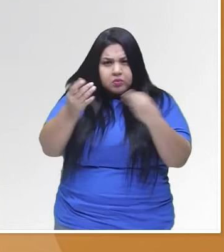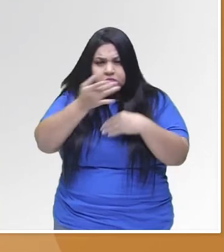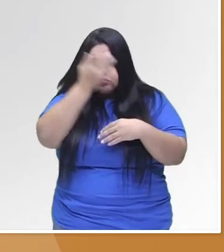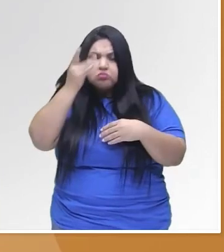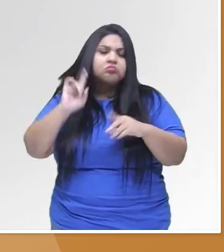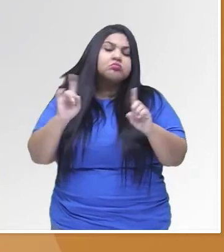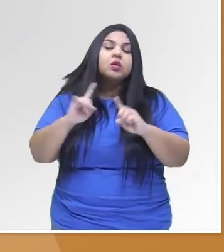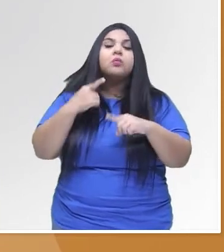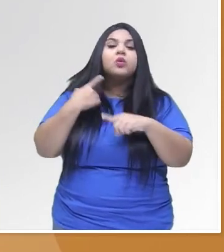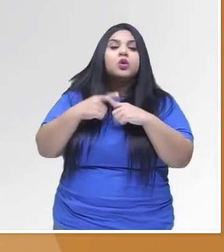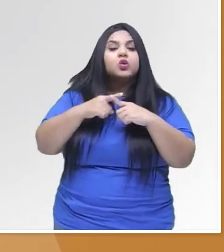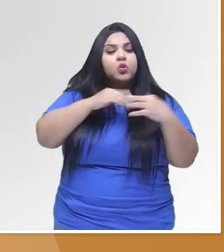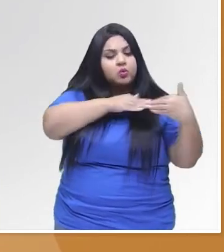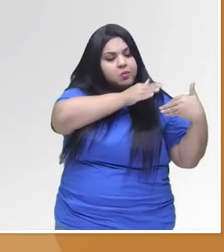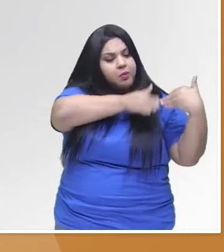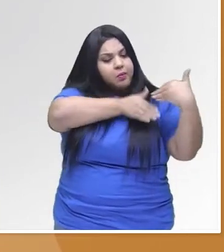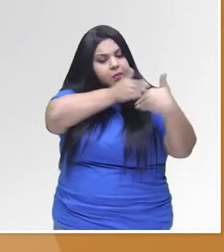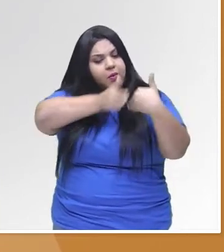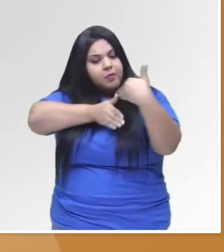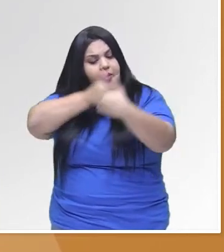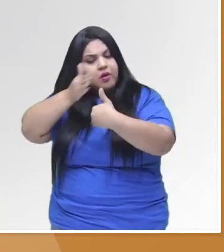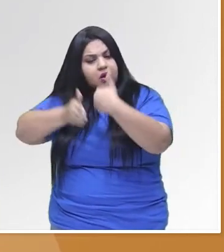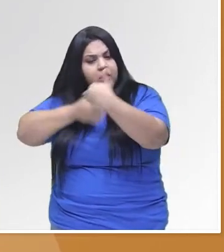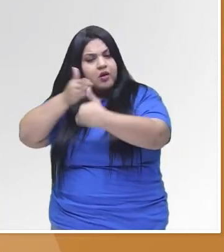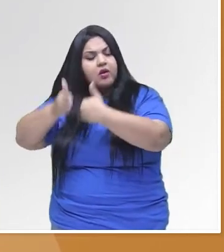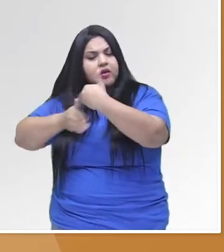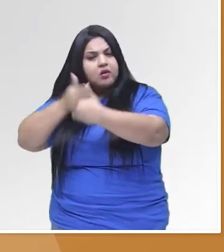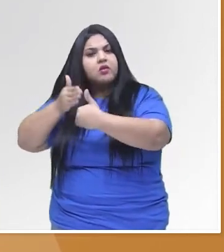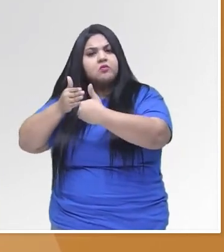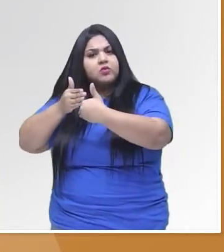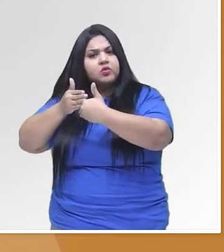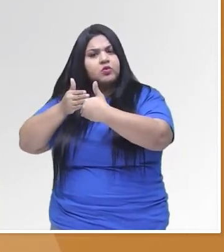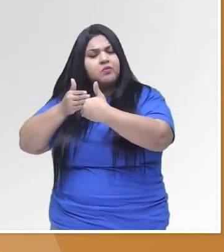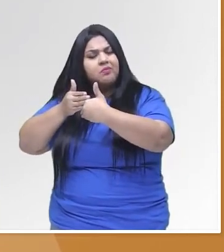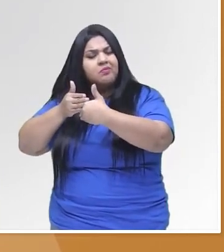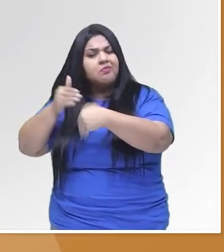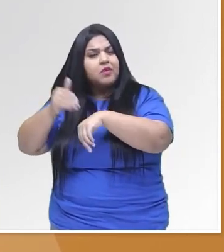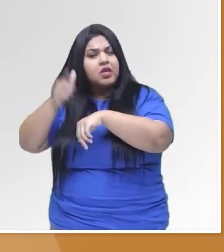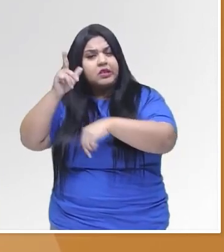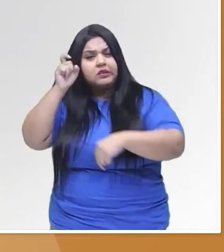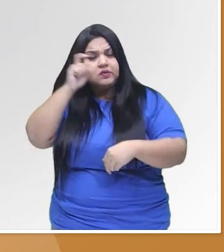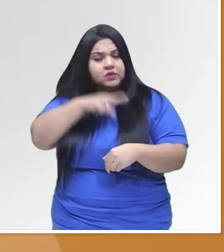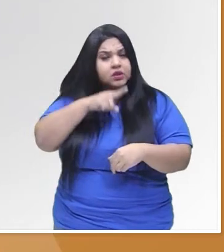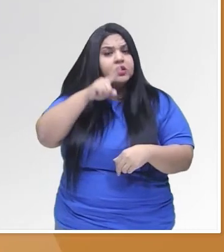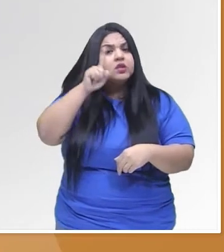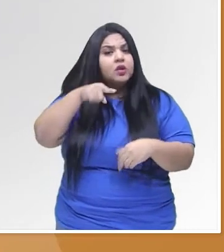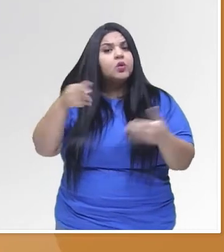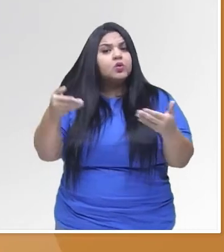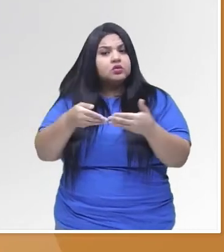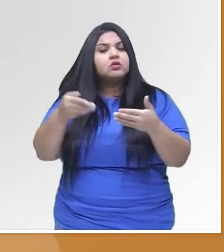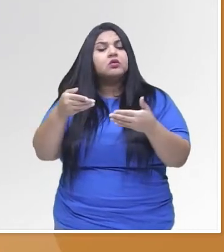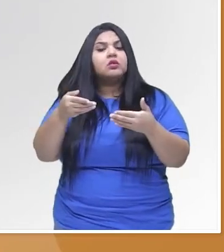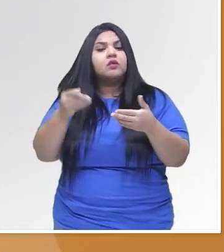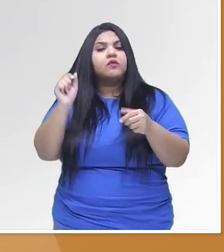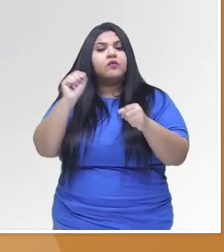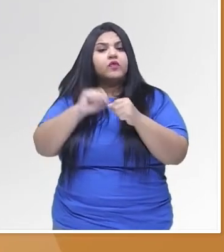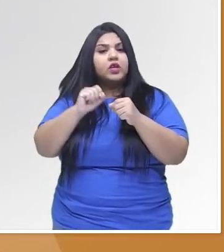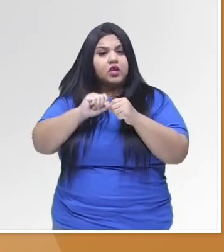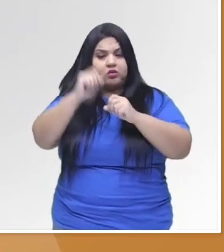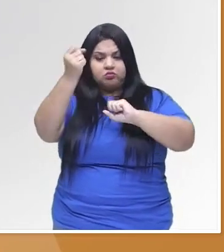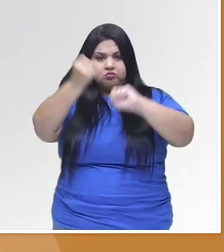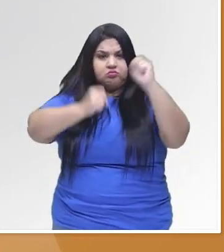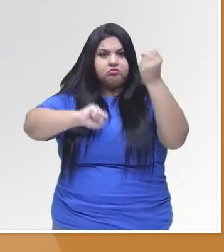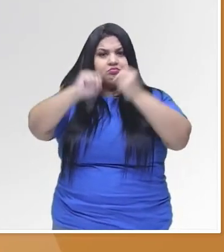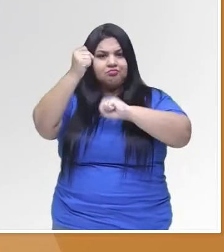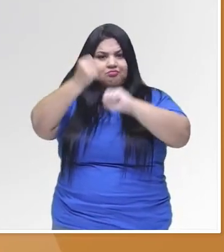todo o processo de produção, a parte mais bruta, né, da produção de um automóvel, hoje ela já é mecanizada,